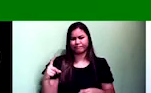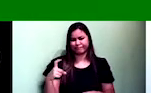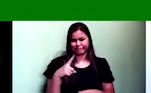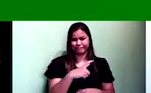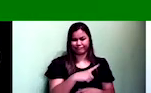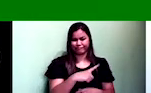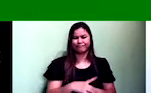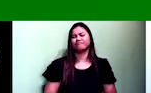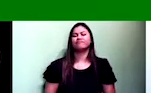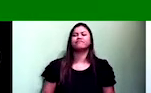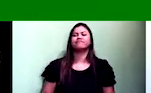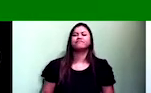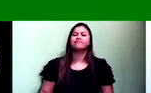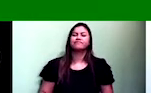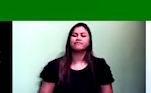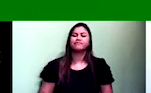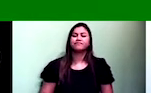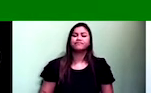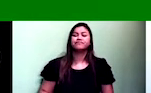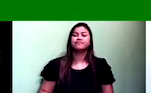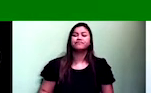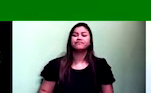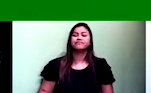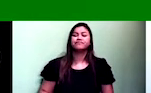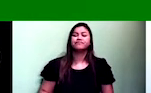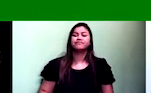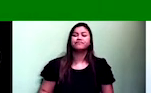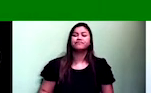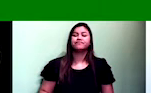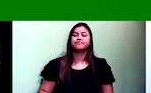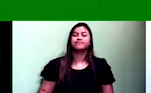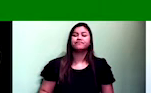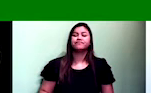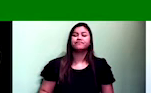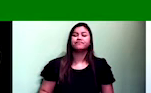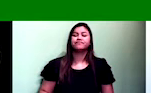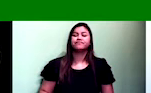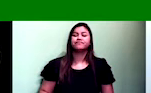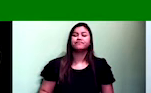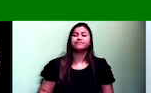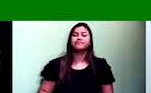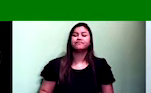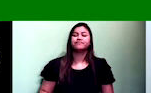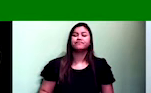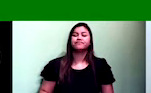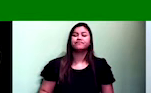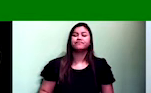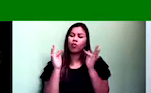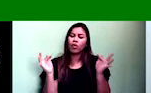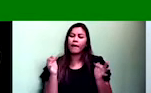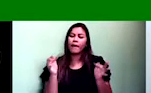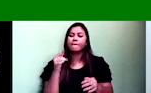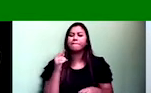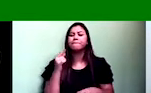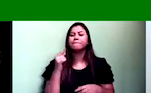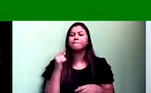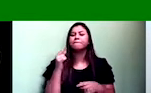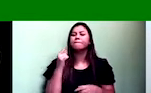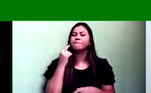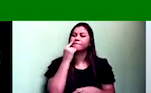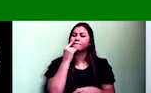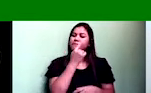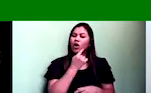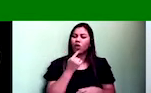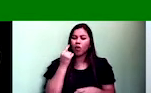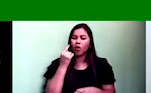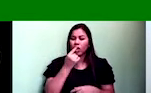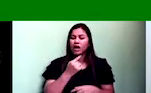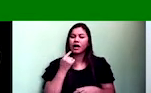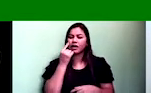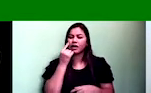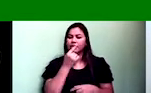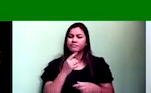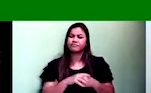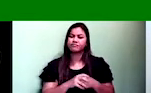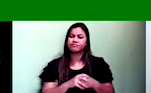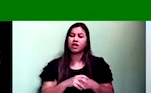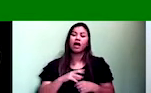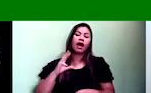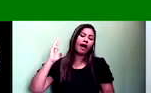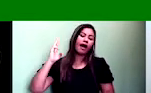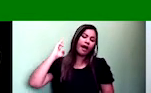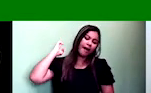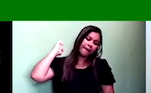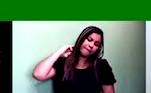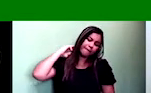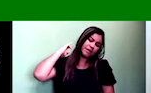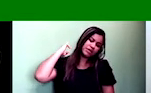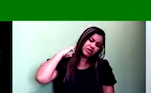Nos vírus, então, nós temos o simples, que é o de boca, o genital primário recorrente, a meningite e